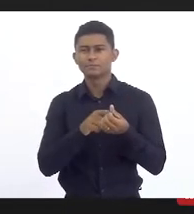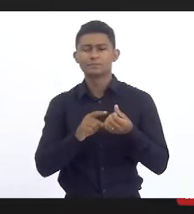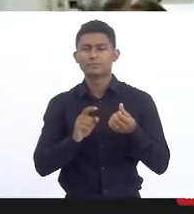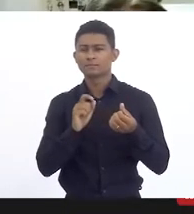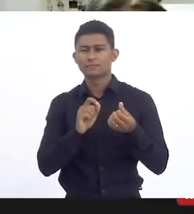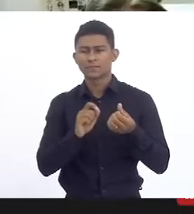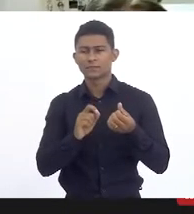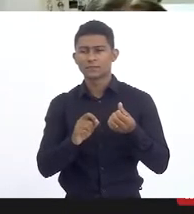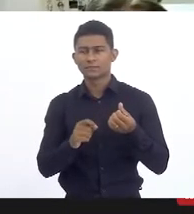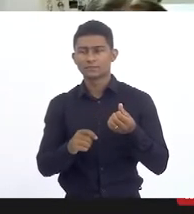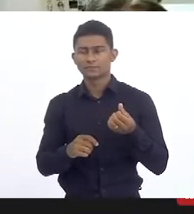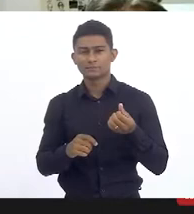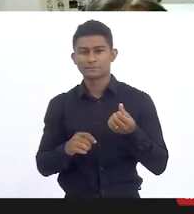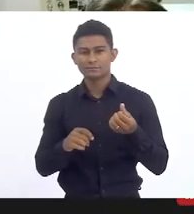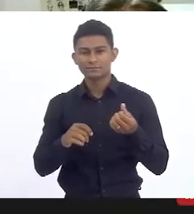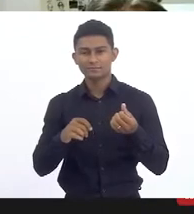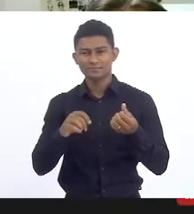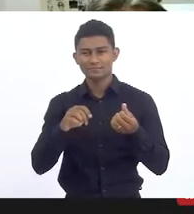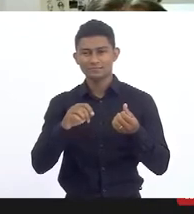e o Zamit.